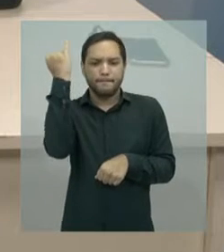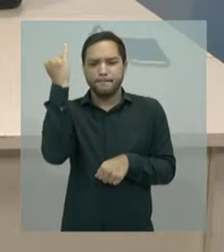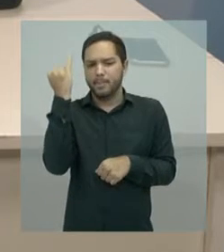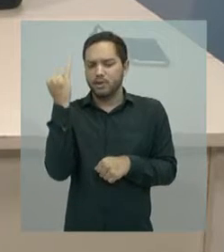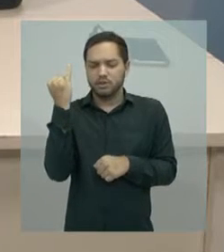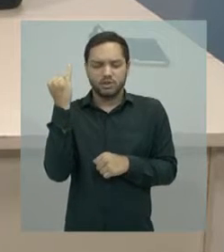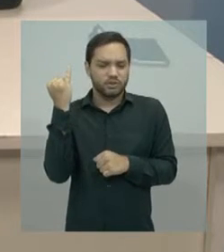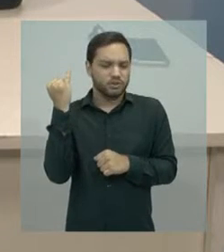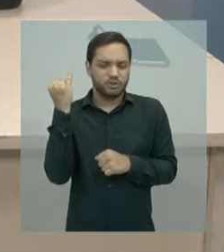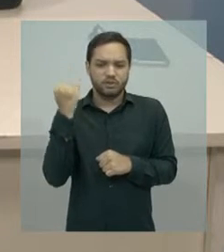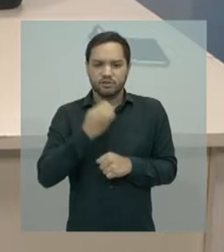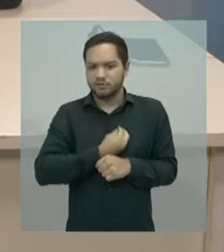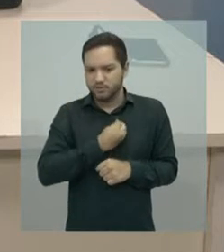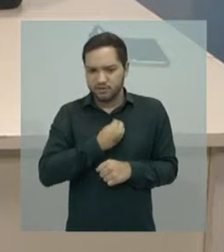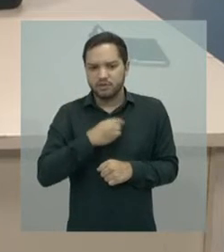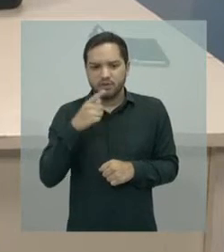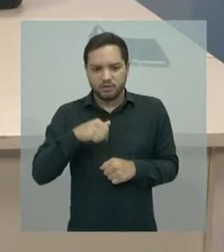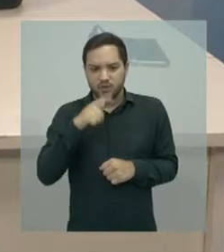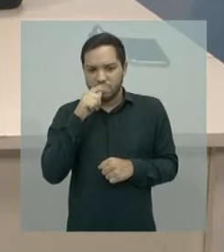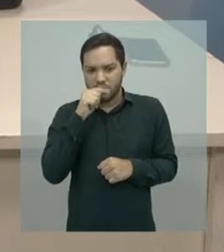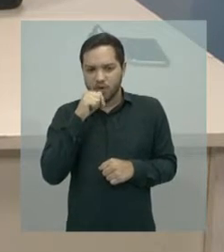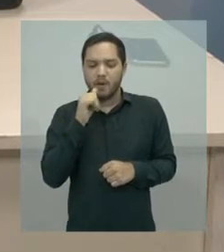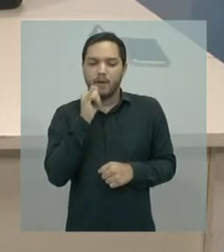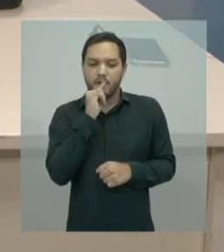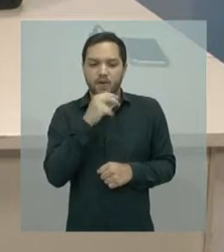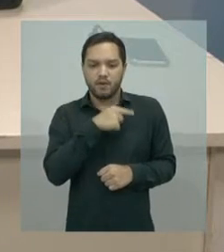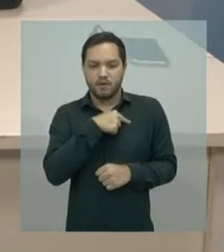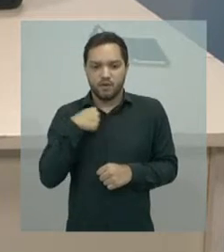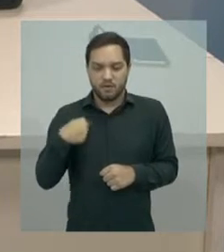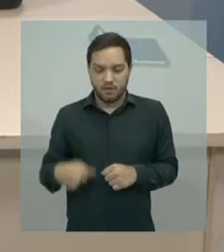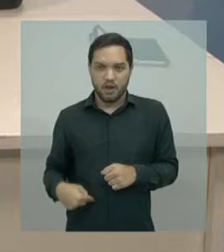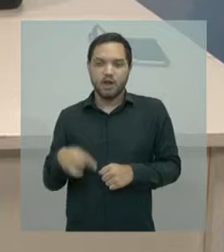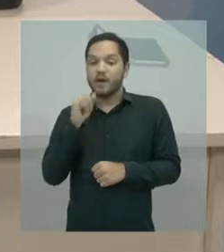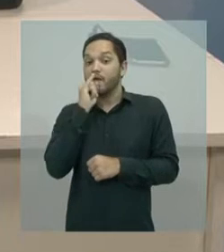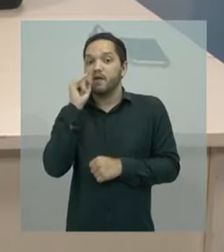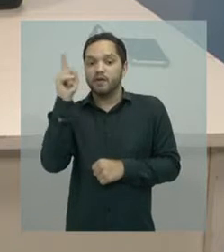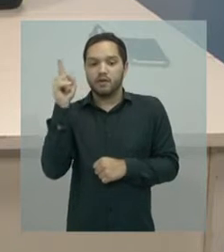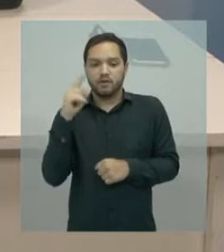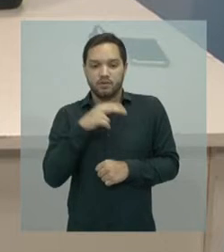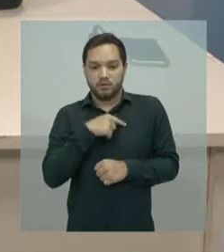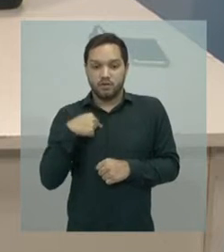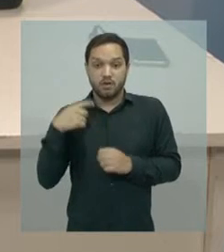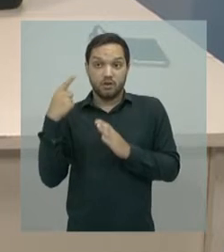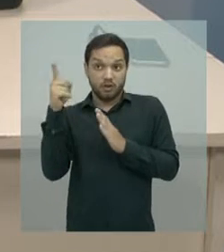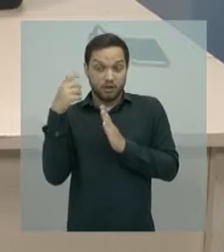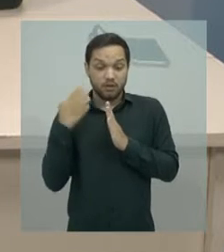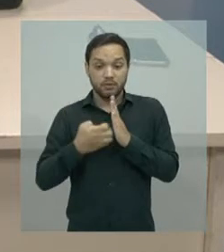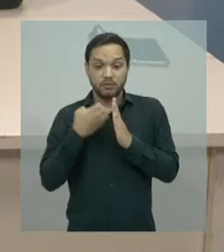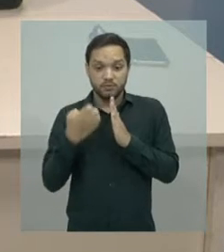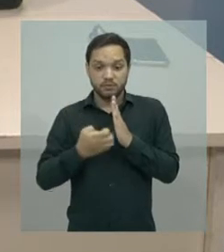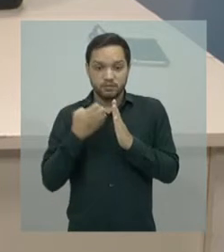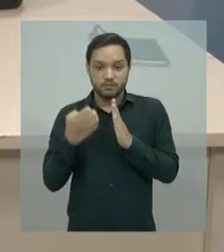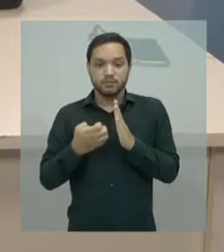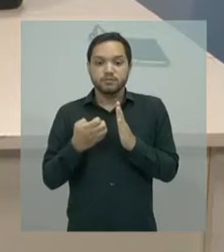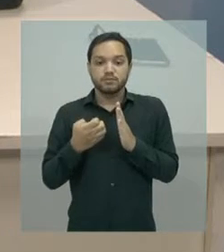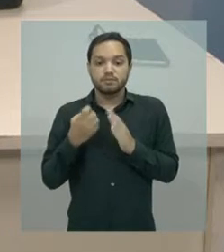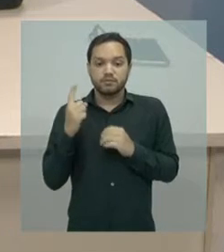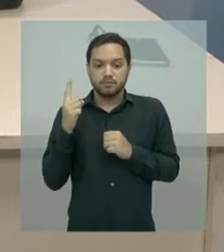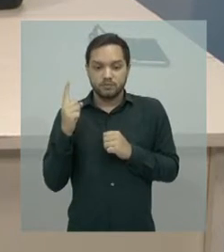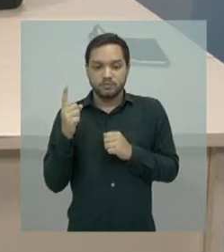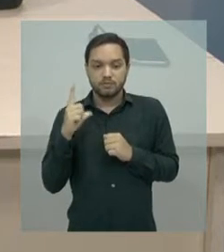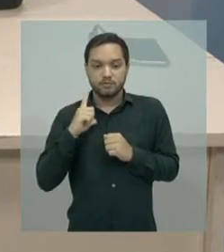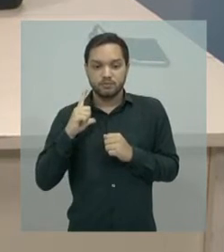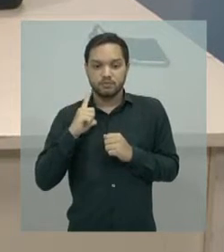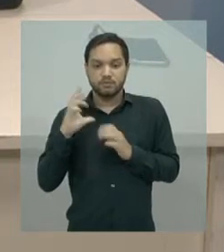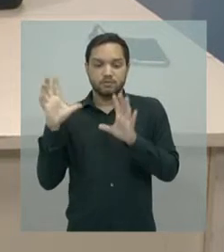ser a água para a humanidade? Você vai entregar à China. Por que eu digo a China, deputado? Porque os empresários chineses são todos